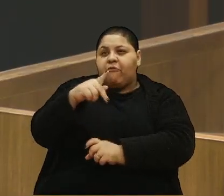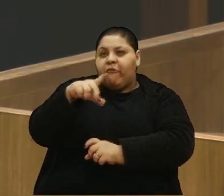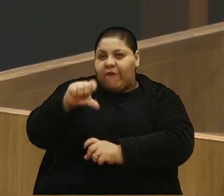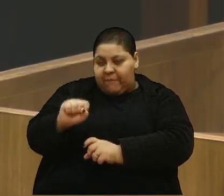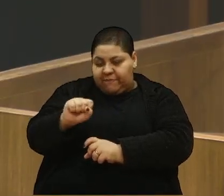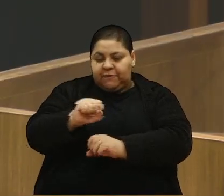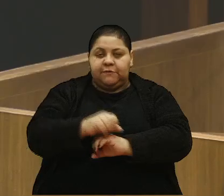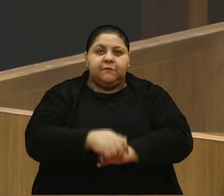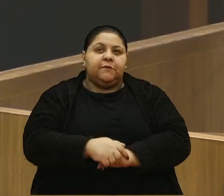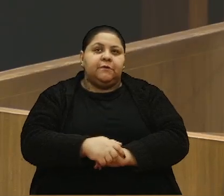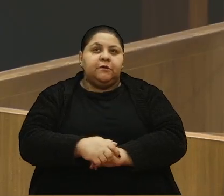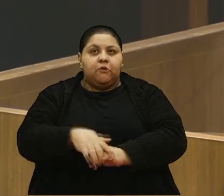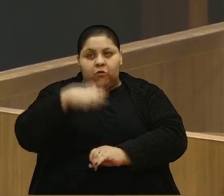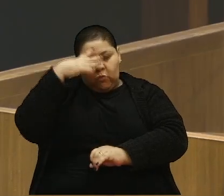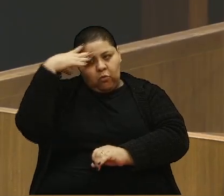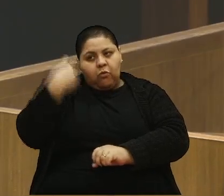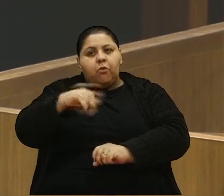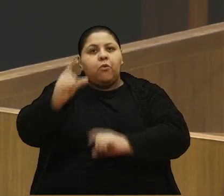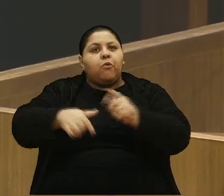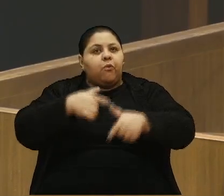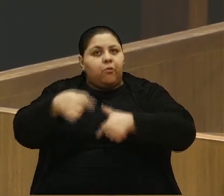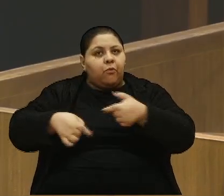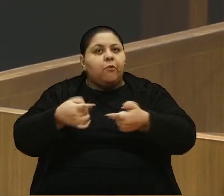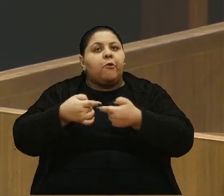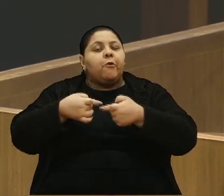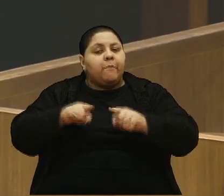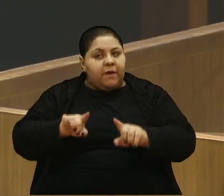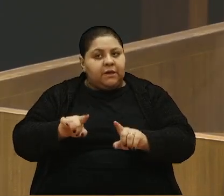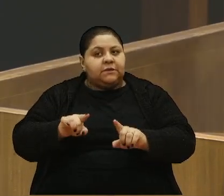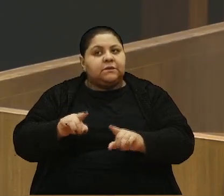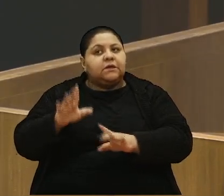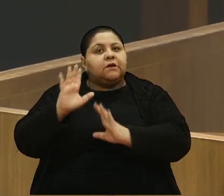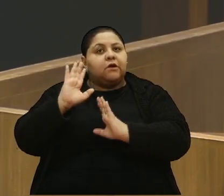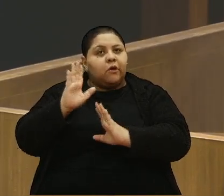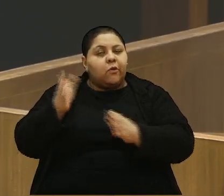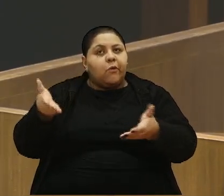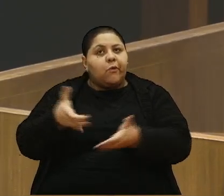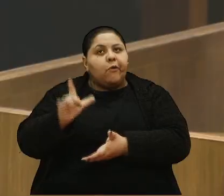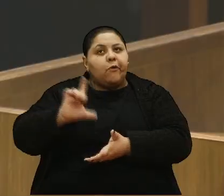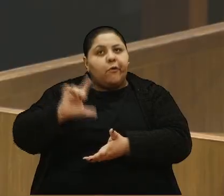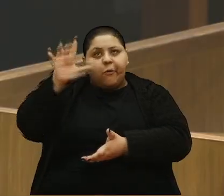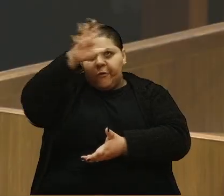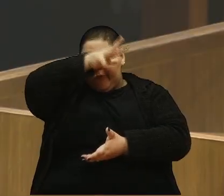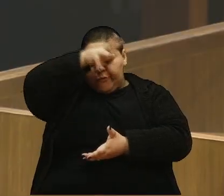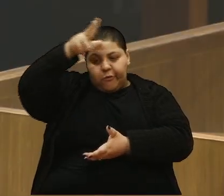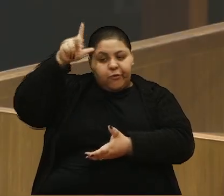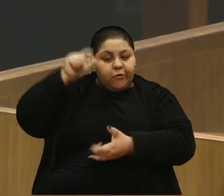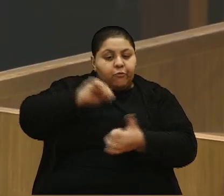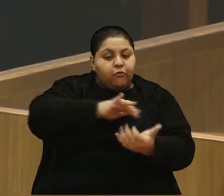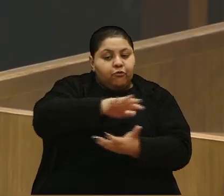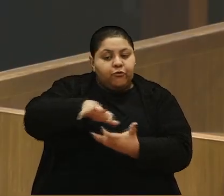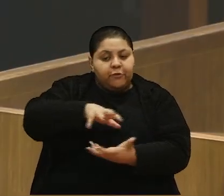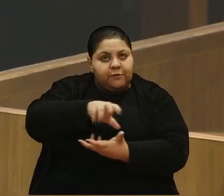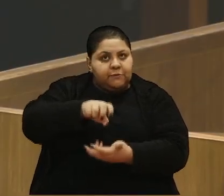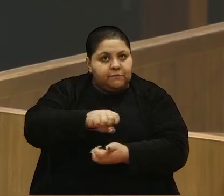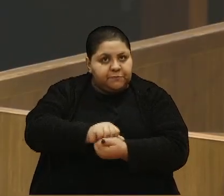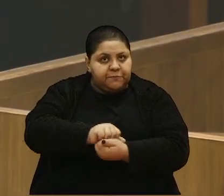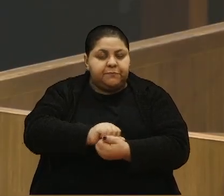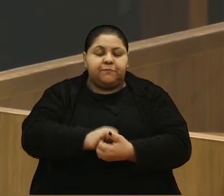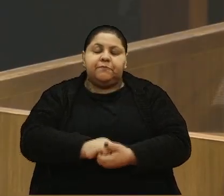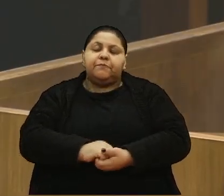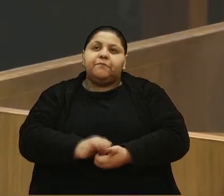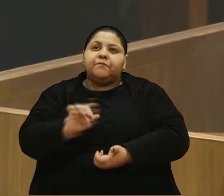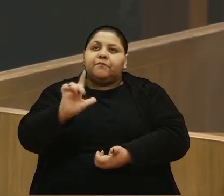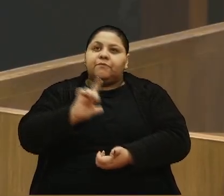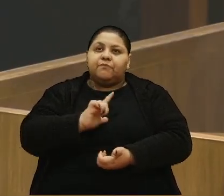né? Foi uma peleia, foi uma luta, mas graças a isso, hoje nós temos um município sustentável. Nós